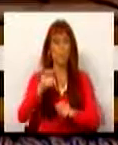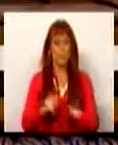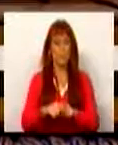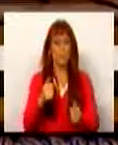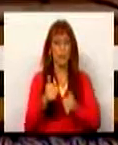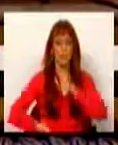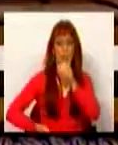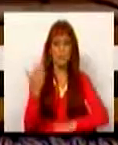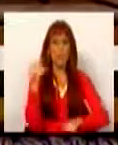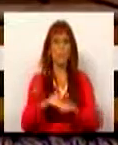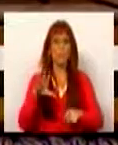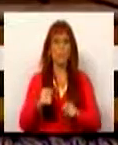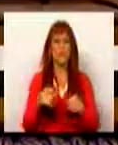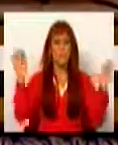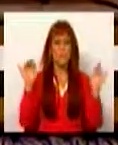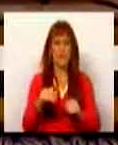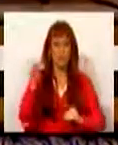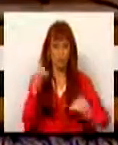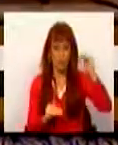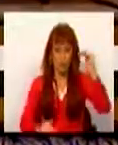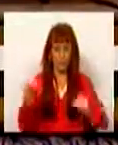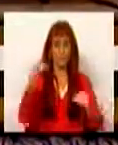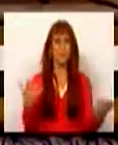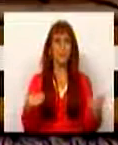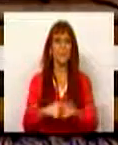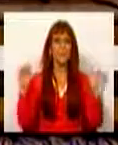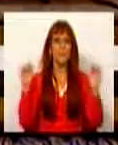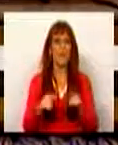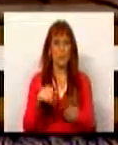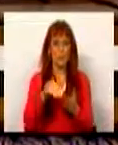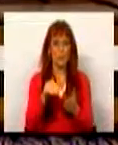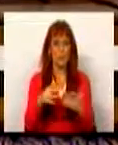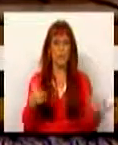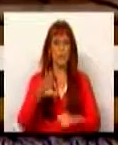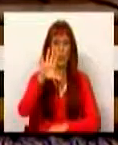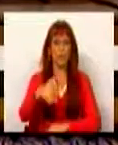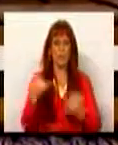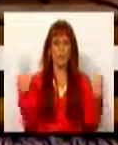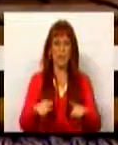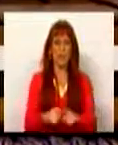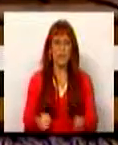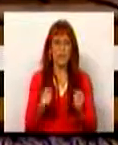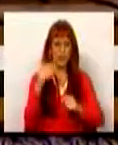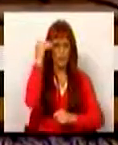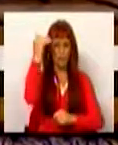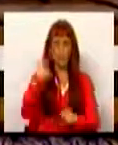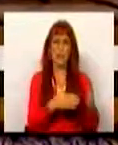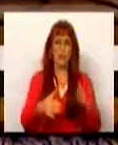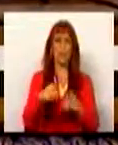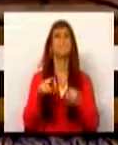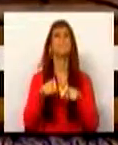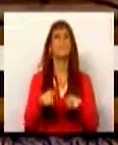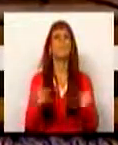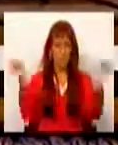mais competitivo, é um país com menos desigualdade, é um país com menos pobreza e é um país que está a apostar no seu futuro